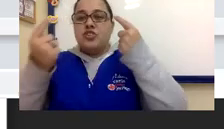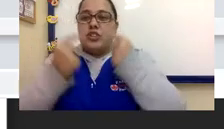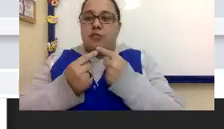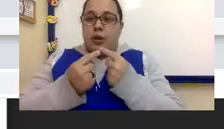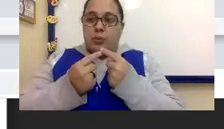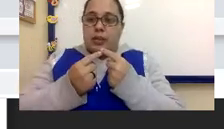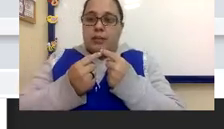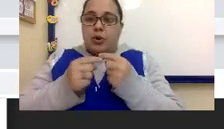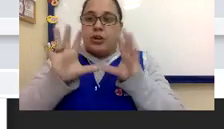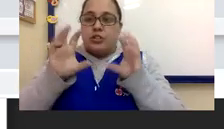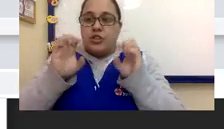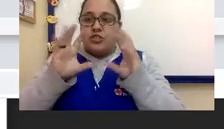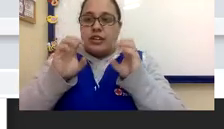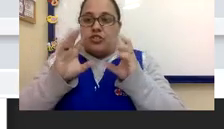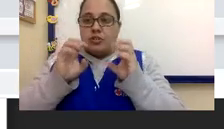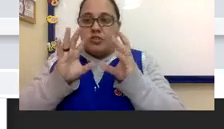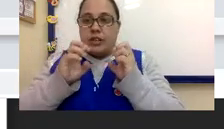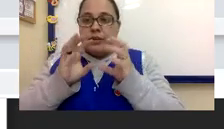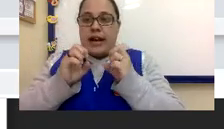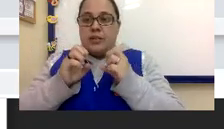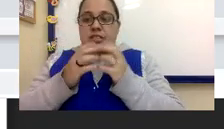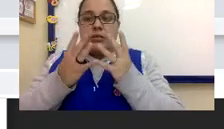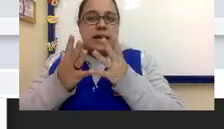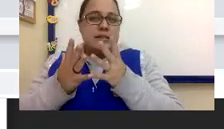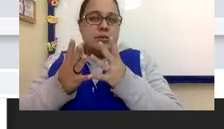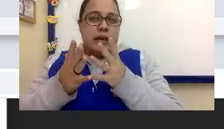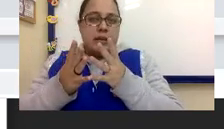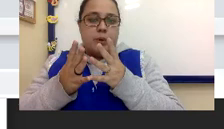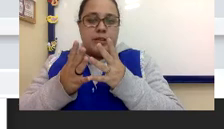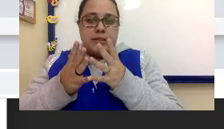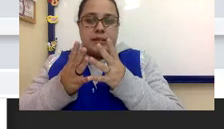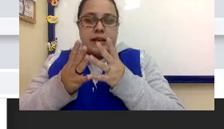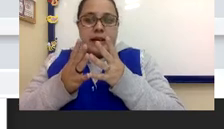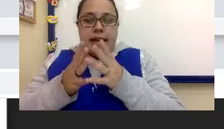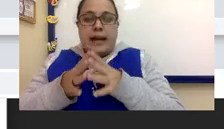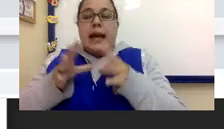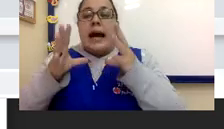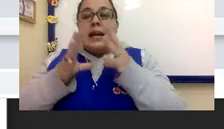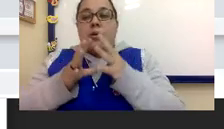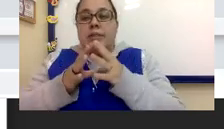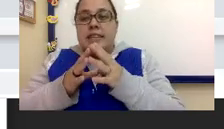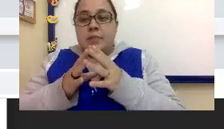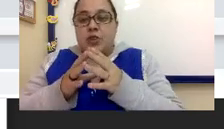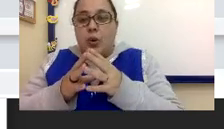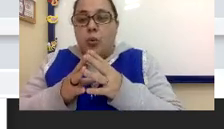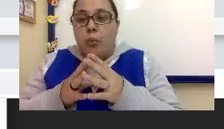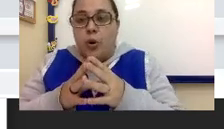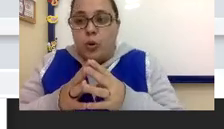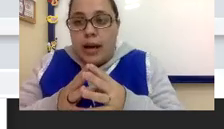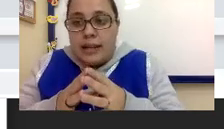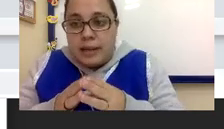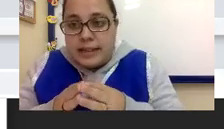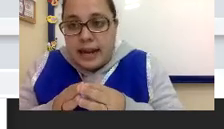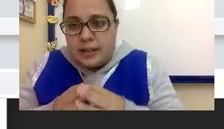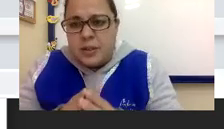Aí a gente levou a comida na boca, os nossos dentinhos triturados, e acontece o que depois? Né? Aí acontece, pessoal, o